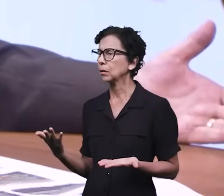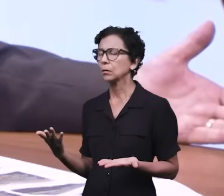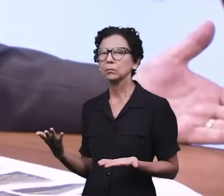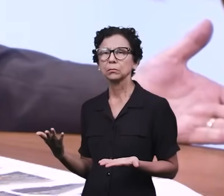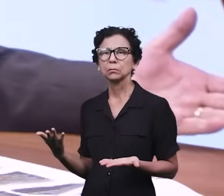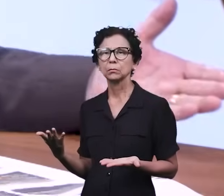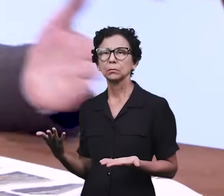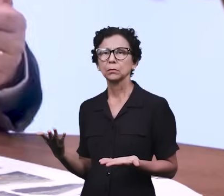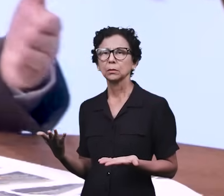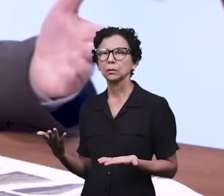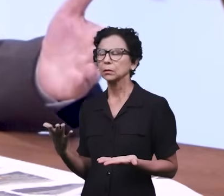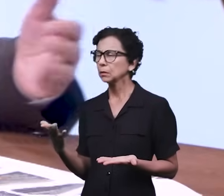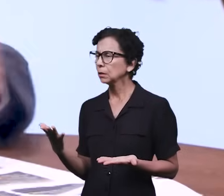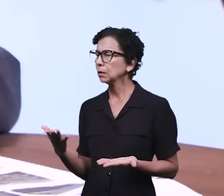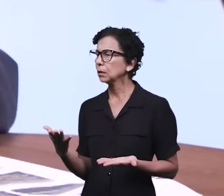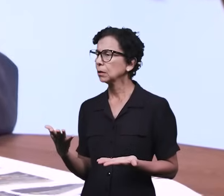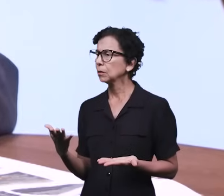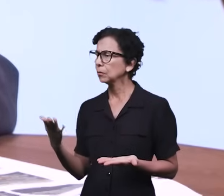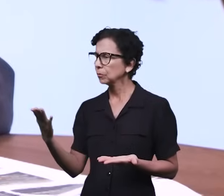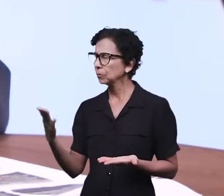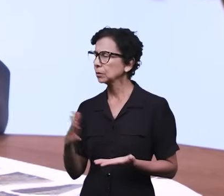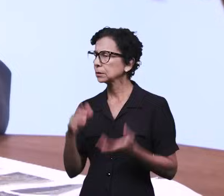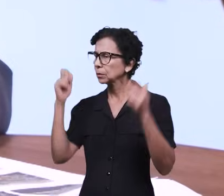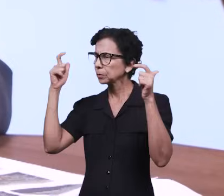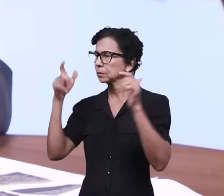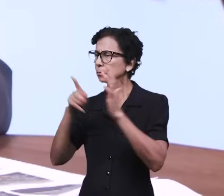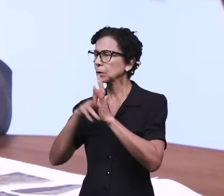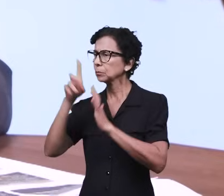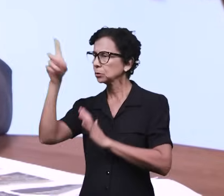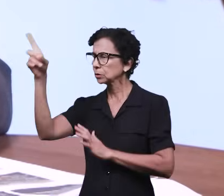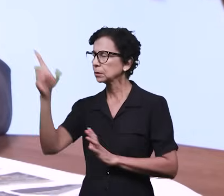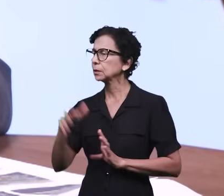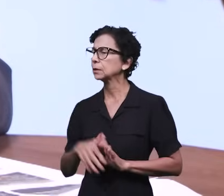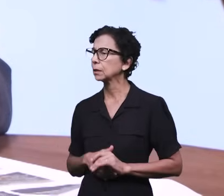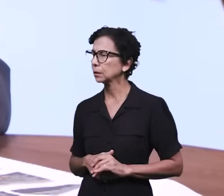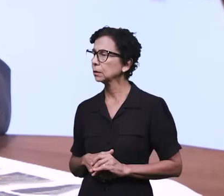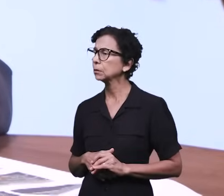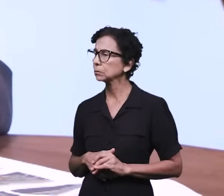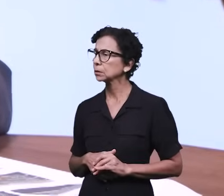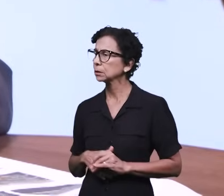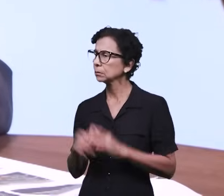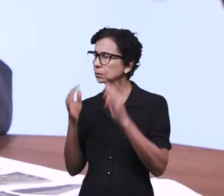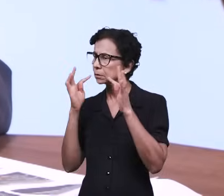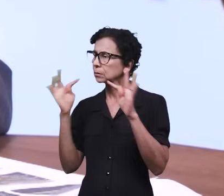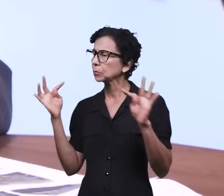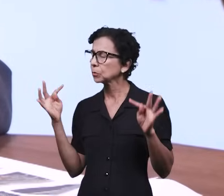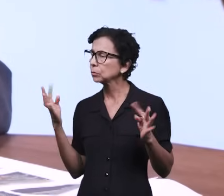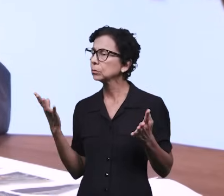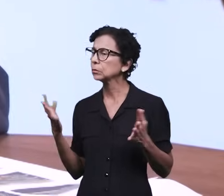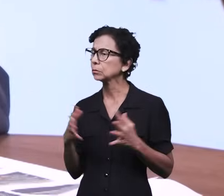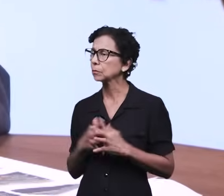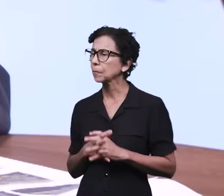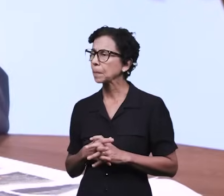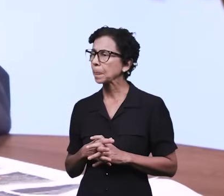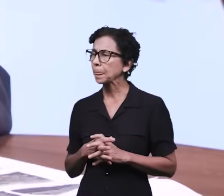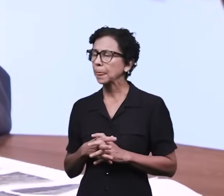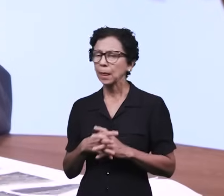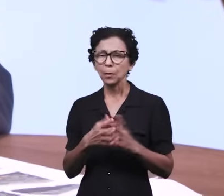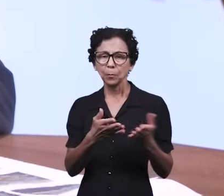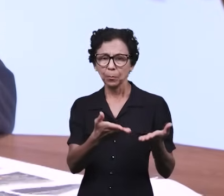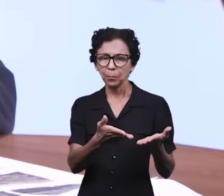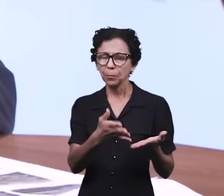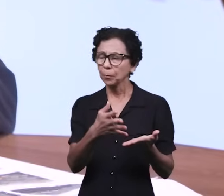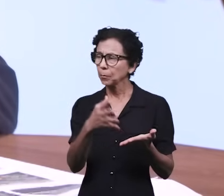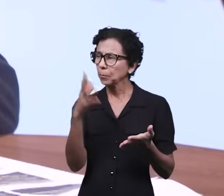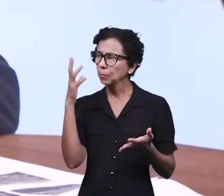Deus no nosso meio, testemunho, não é? Então Abraão, não, eu quero pagar tal, o preço da terra é